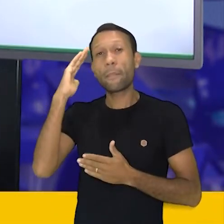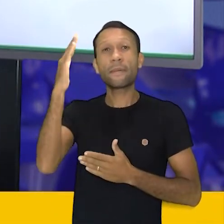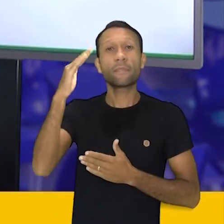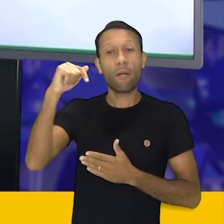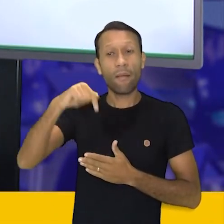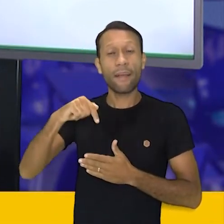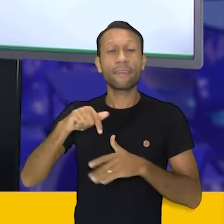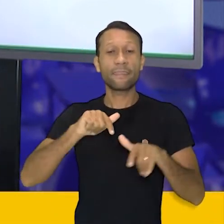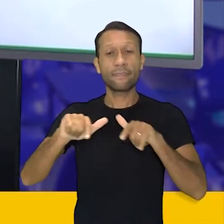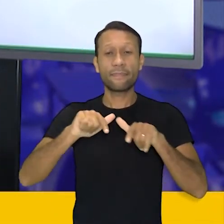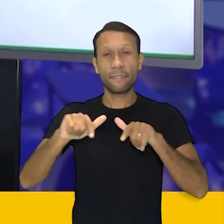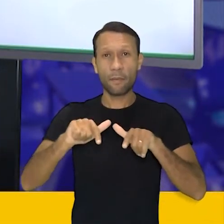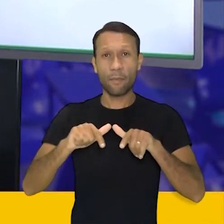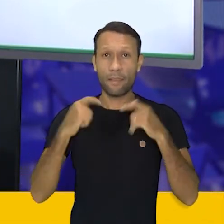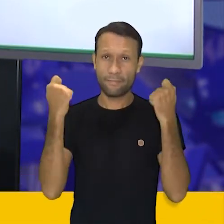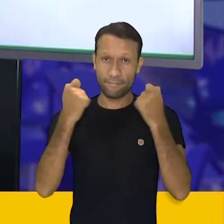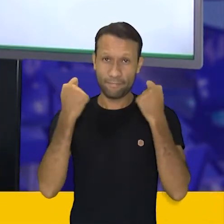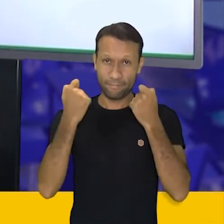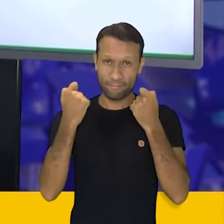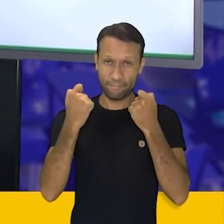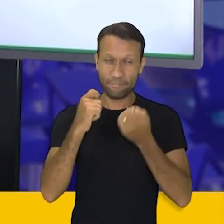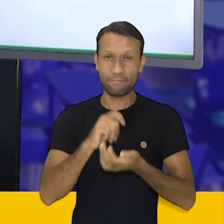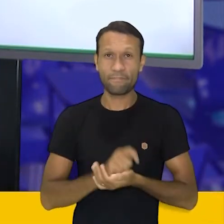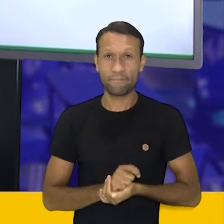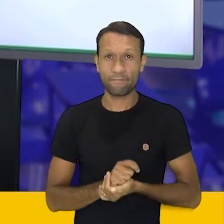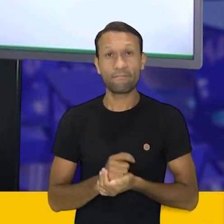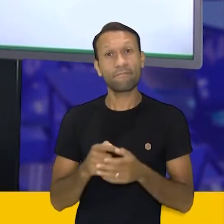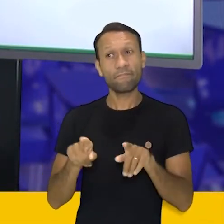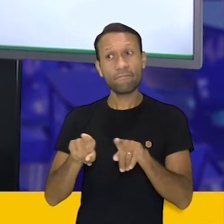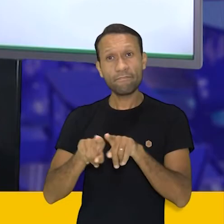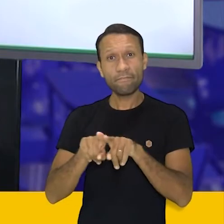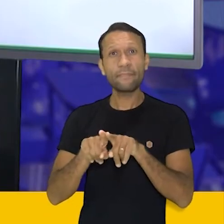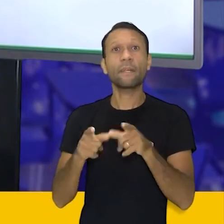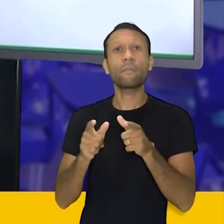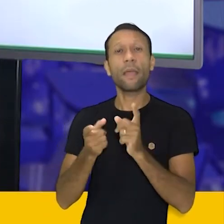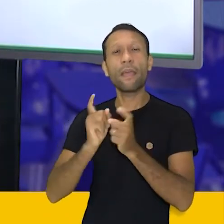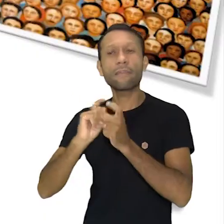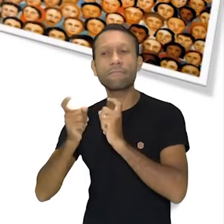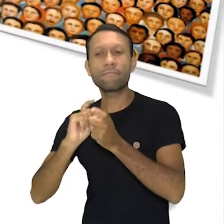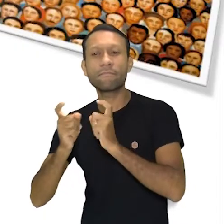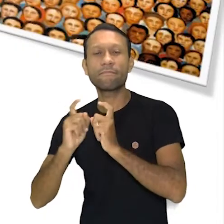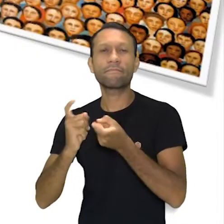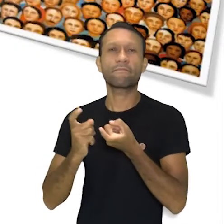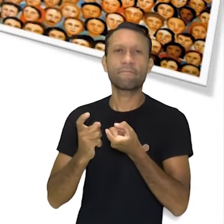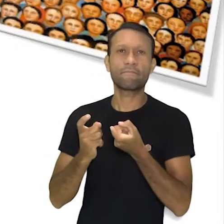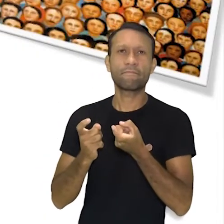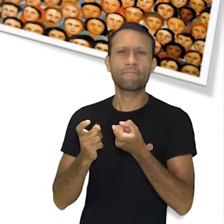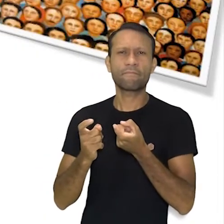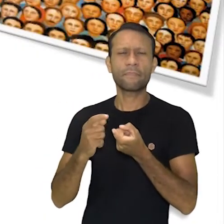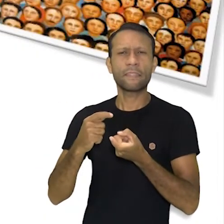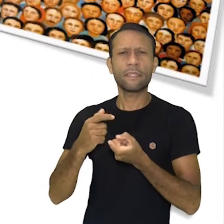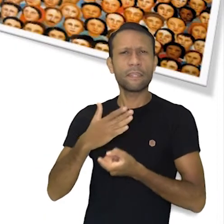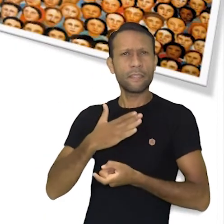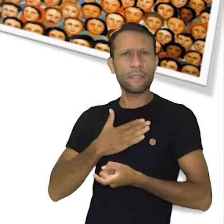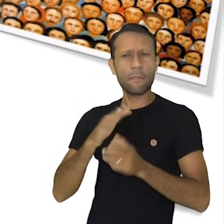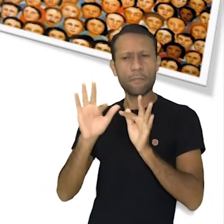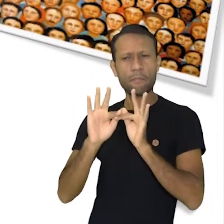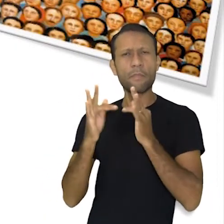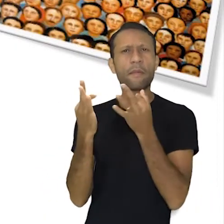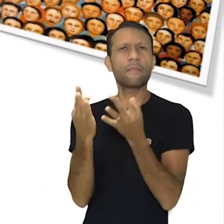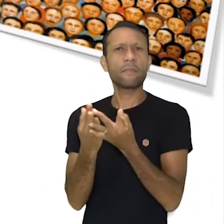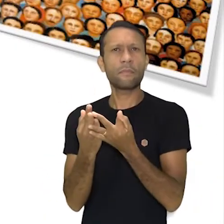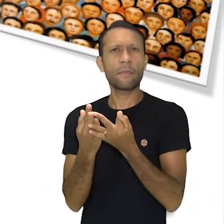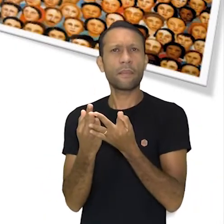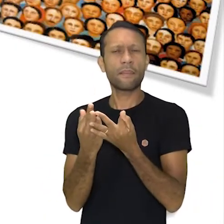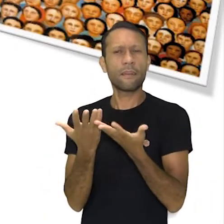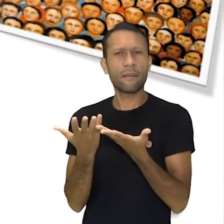quais são as principais fontes de trabalho que nós temos na nossa cidade? A gente pode também discutir, e na minha família, quais são as